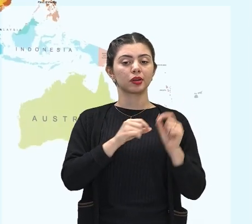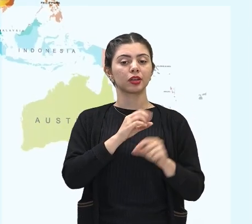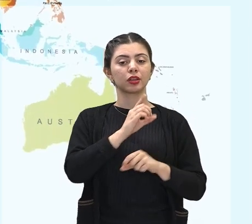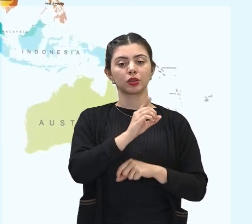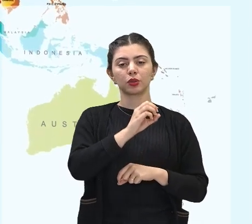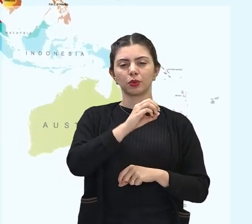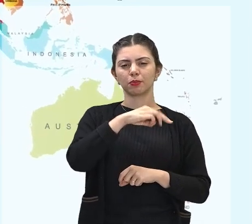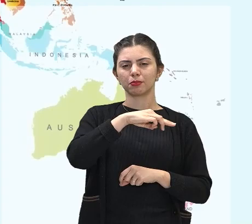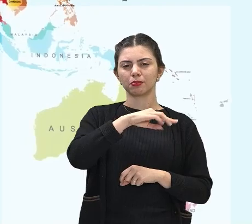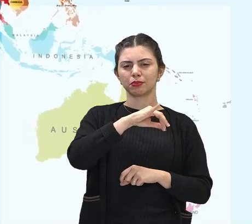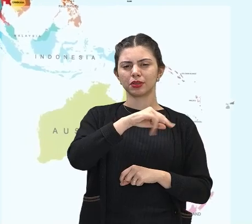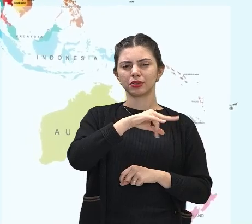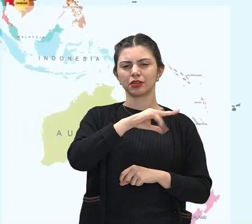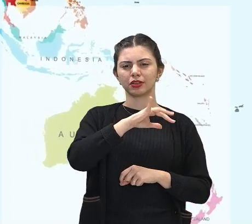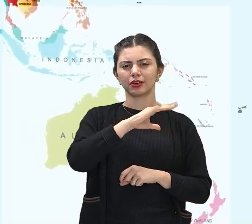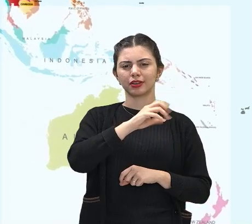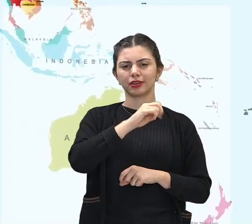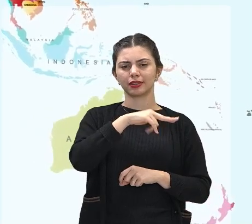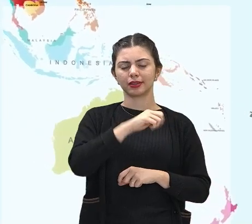Dominicana.